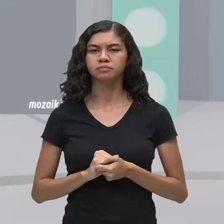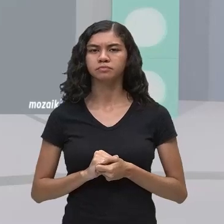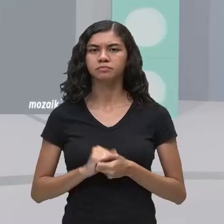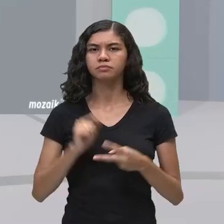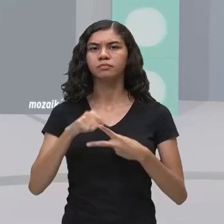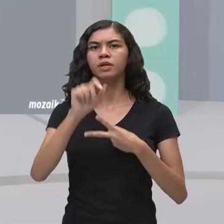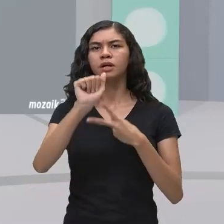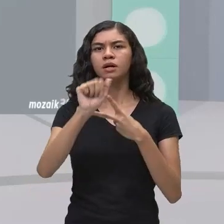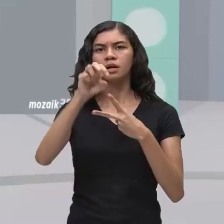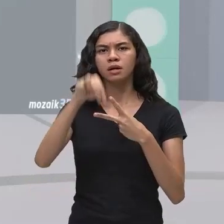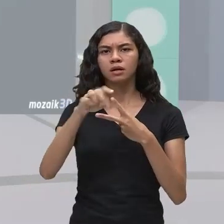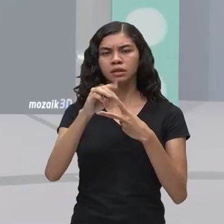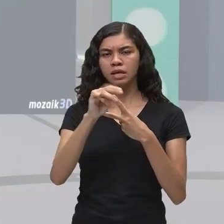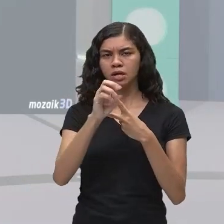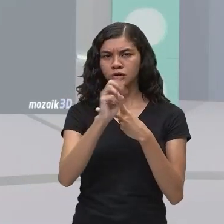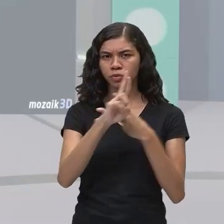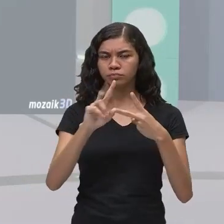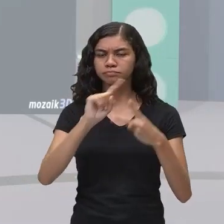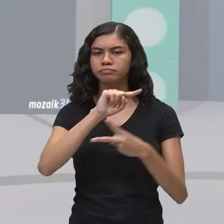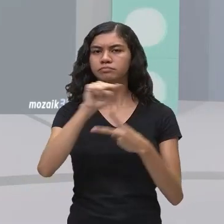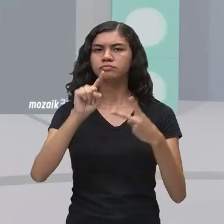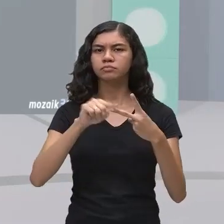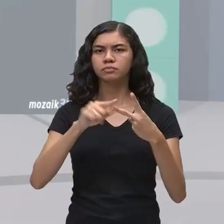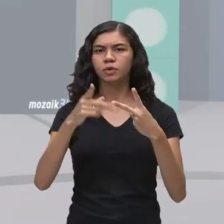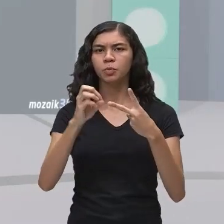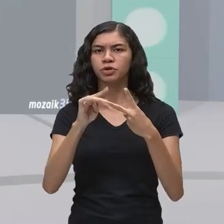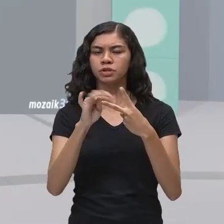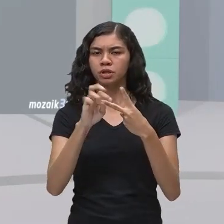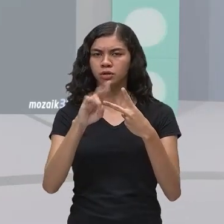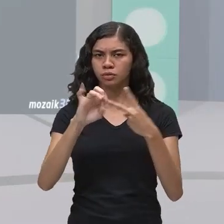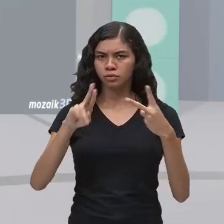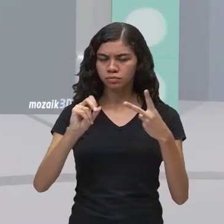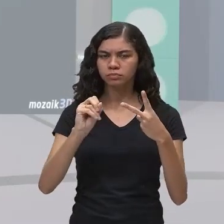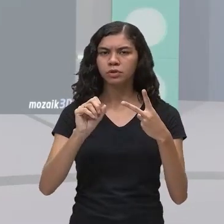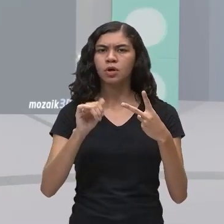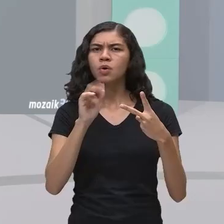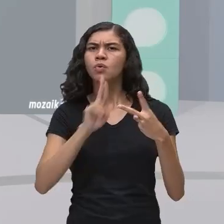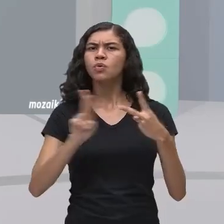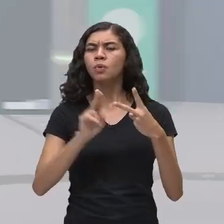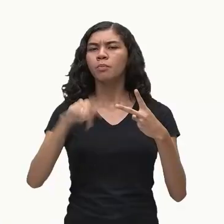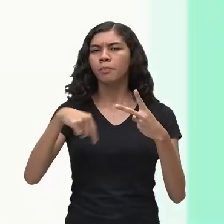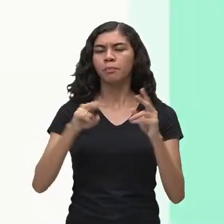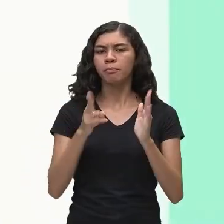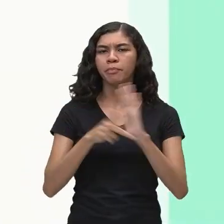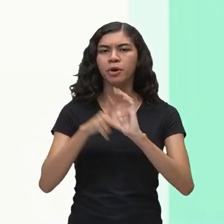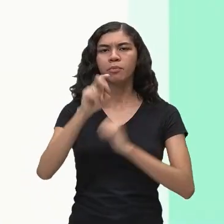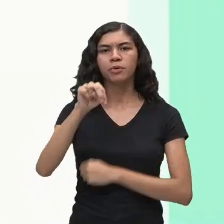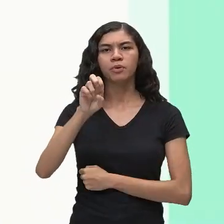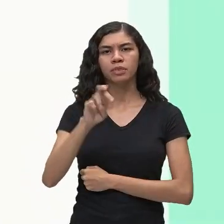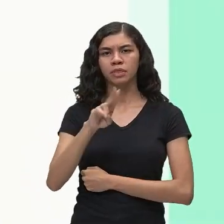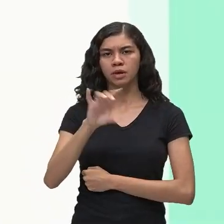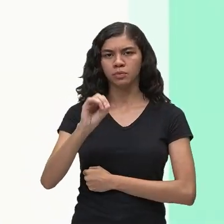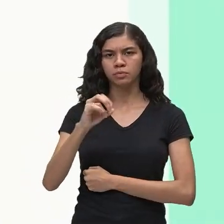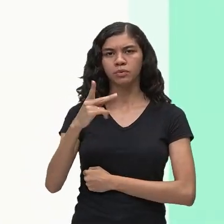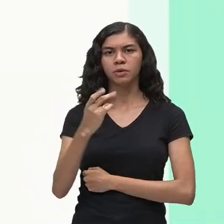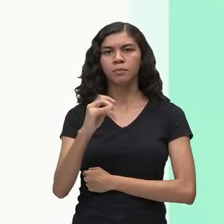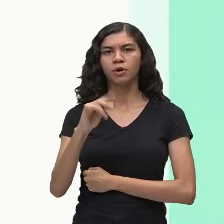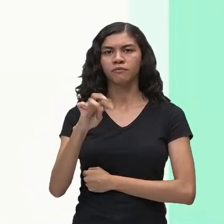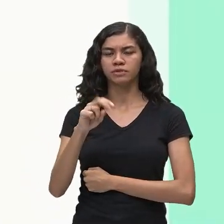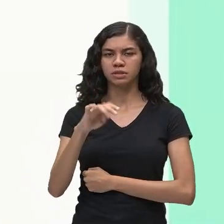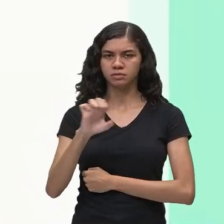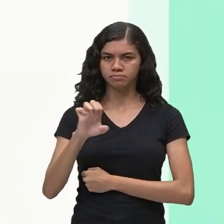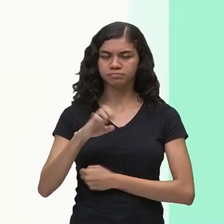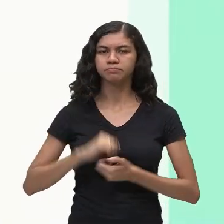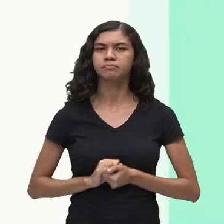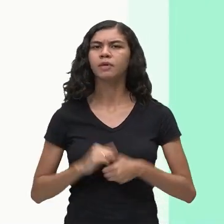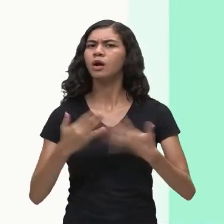de adenohipófise e a parte posterior é chamada de neurohipófise. E agora nós vamos ver os principais